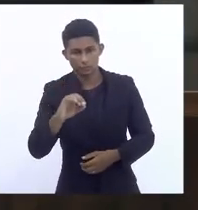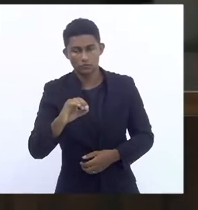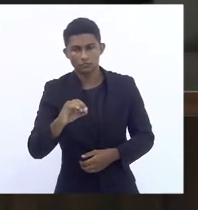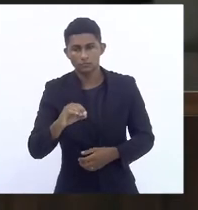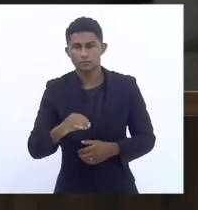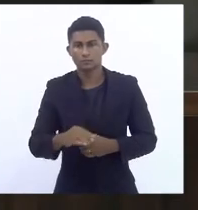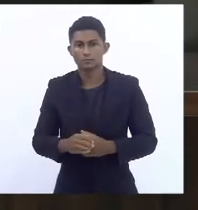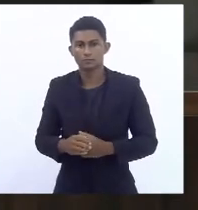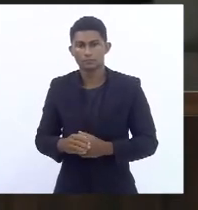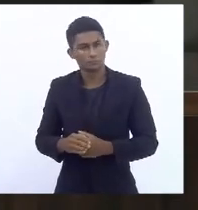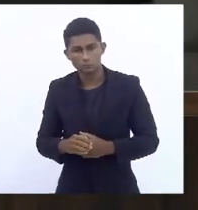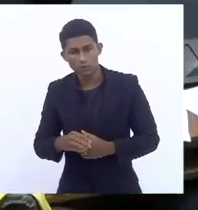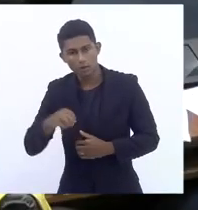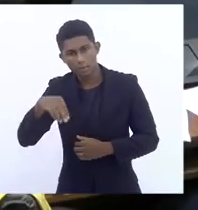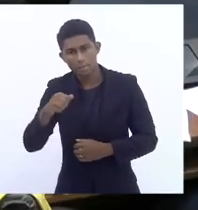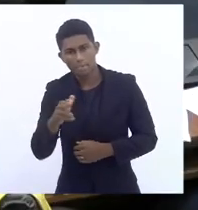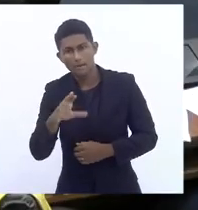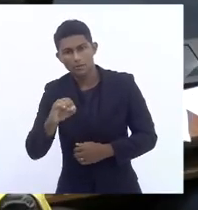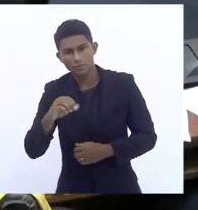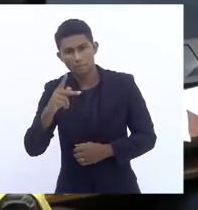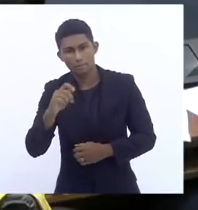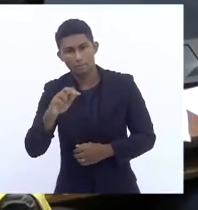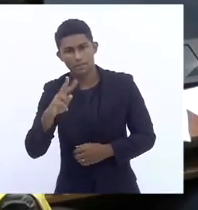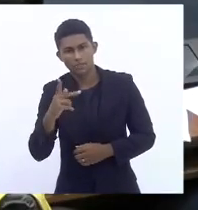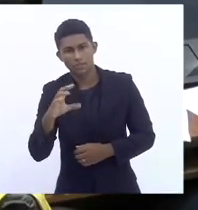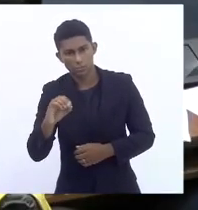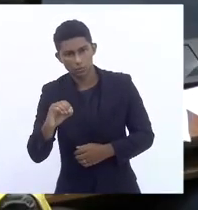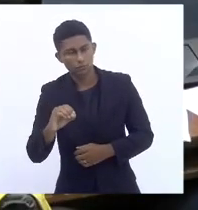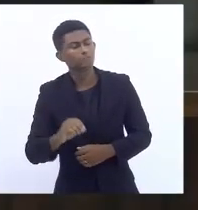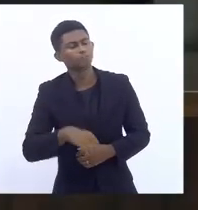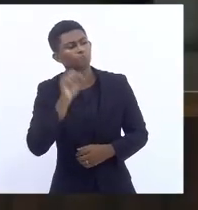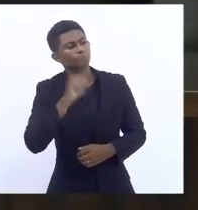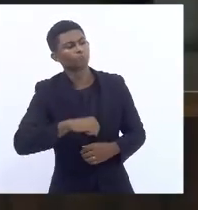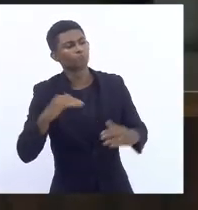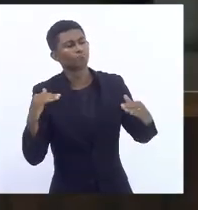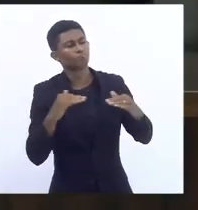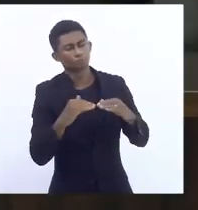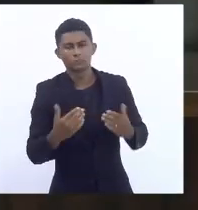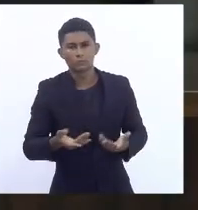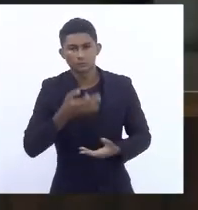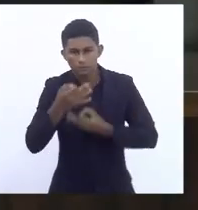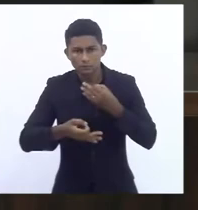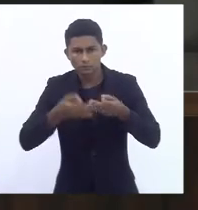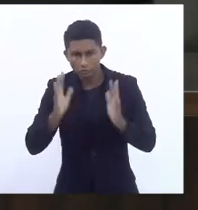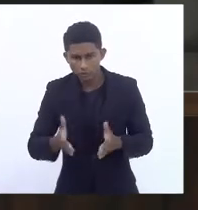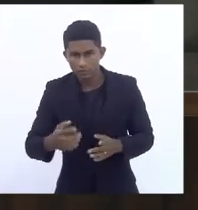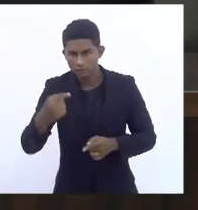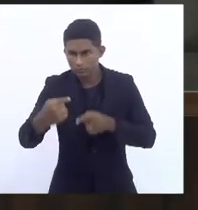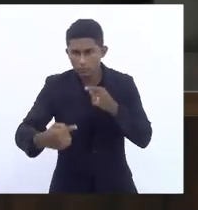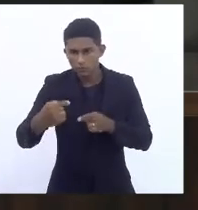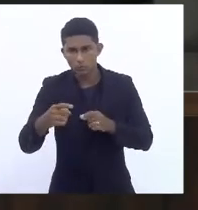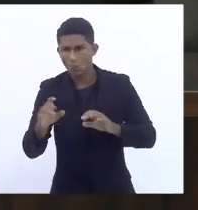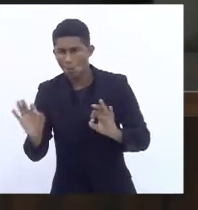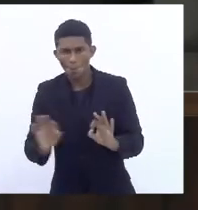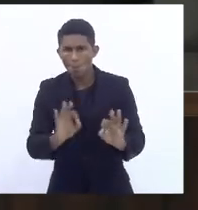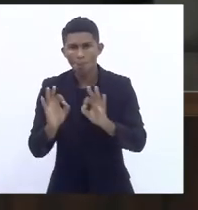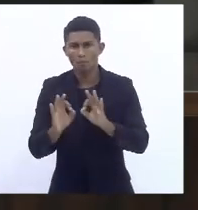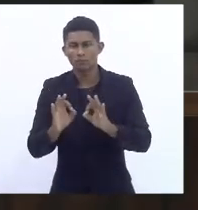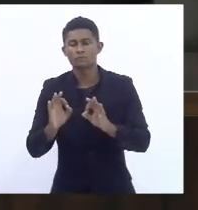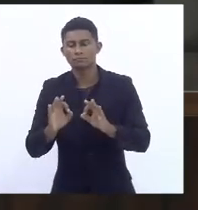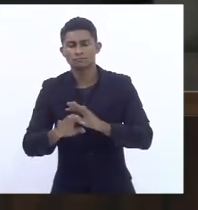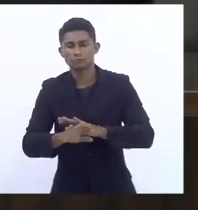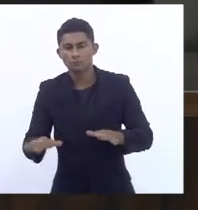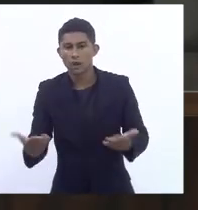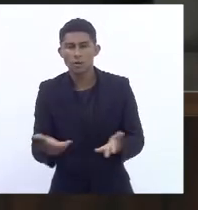Deputado Márcio Pacheco. Favorável, presidente. Com os pareceres emitidos, em discussão. Não havendo quem queira discutir, encerra a discussão. É